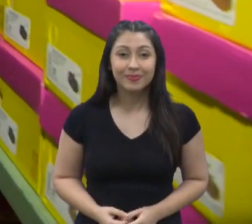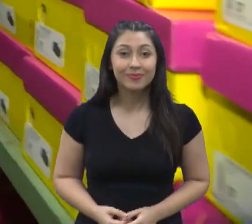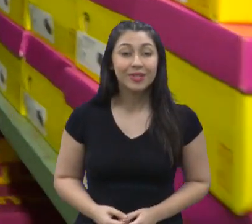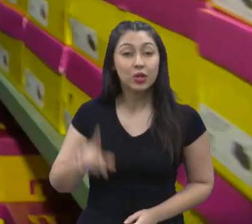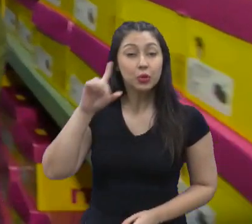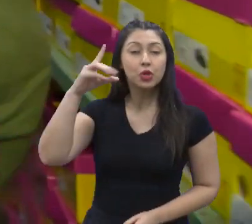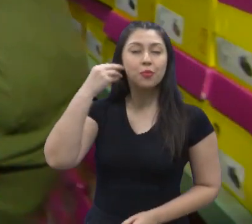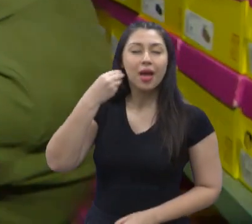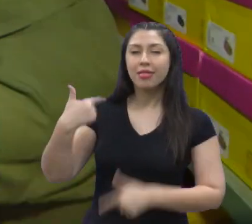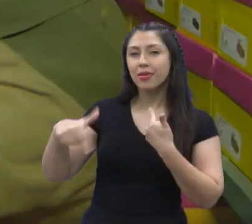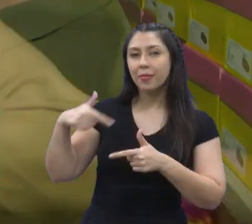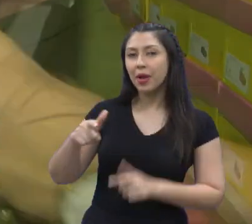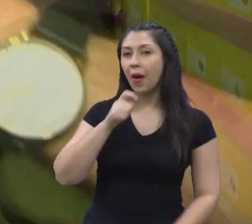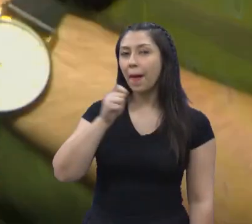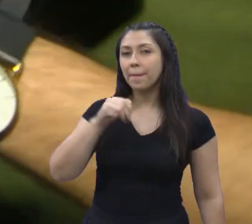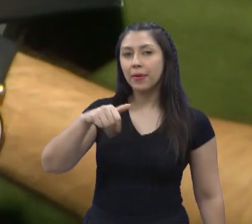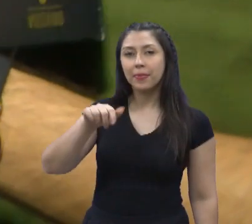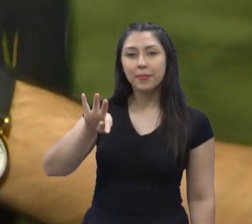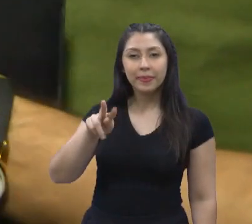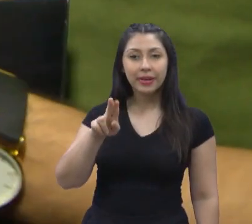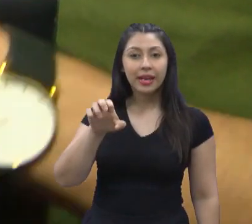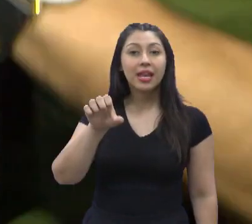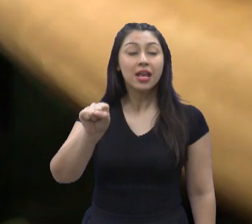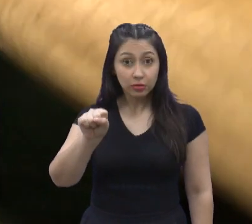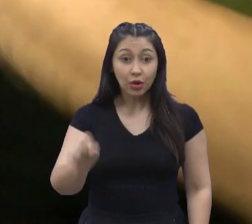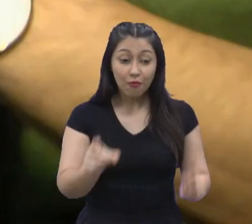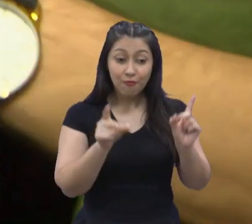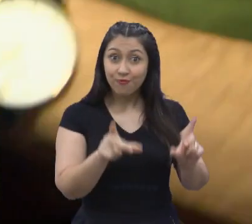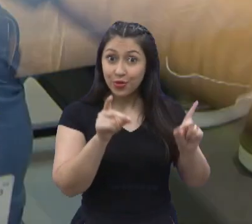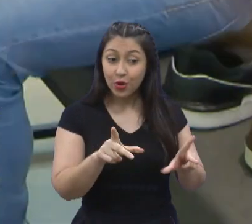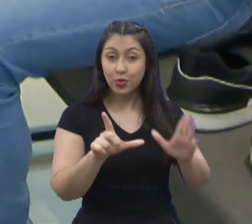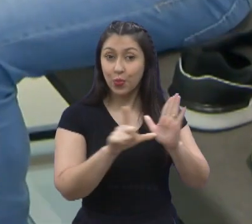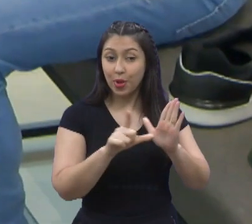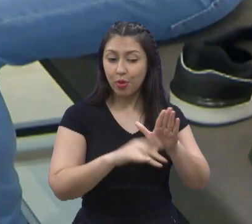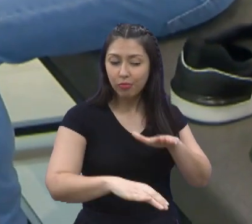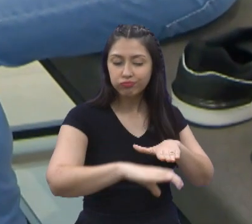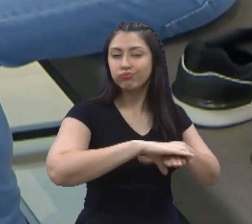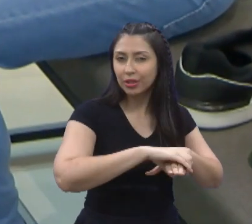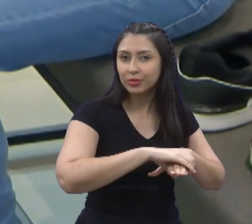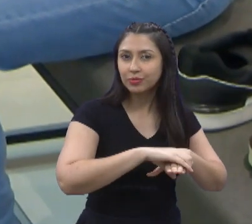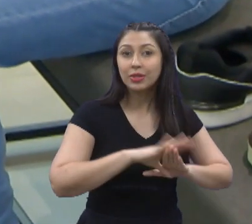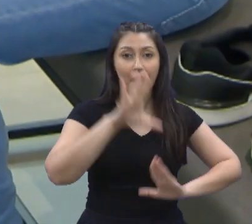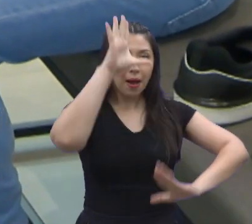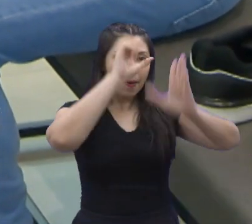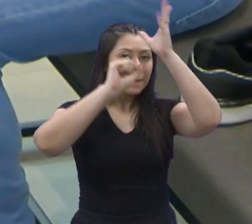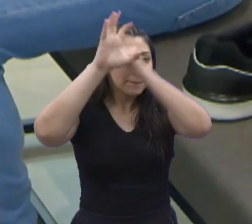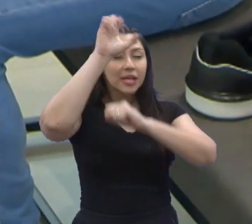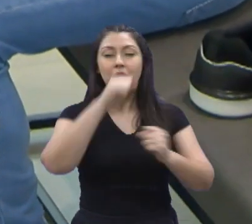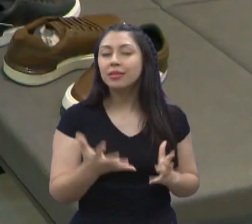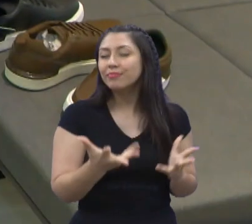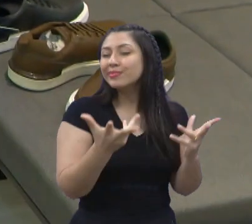Job do Dia, o repórter Matheus Andrade foi vendedor em uma loja de sapatos. Ele foi aprender quais são as